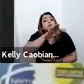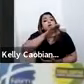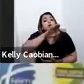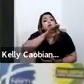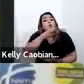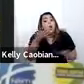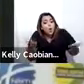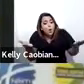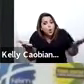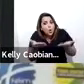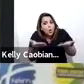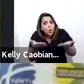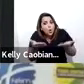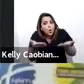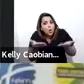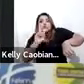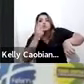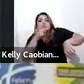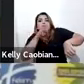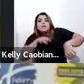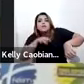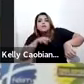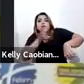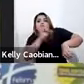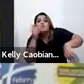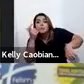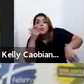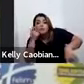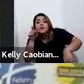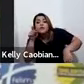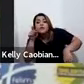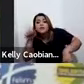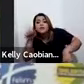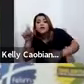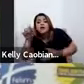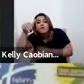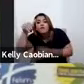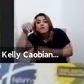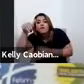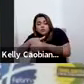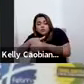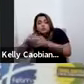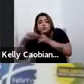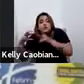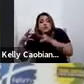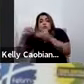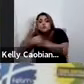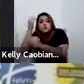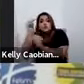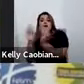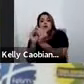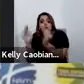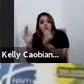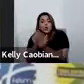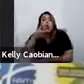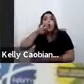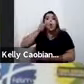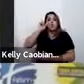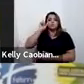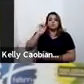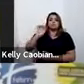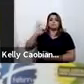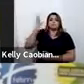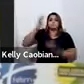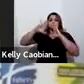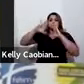fazer a apuração da votação dos trabalhadores da Renault, que receberam ontem a Assembleia, né? Aprovaram